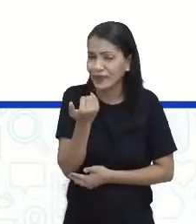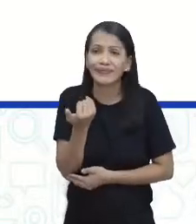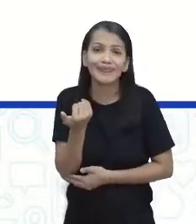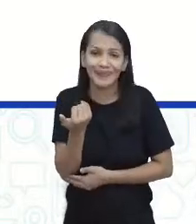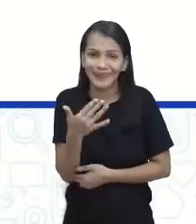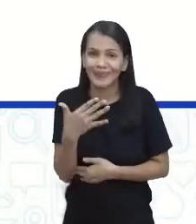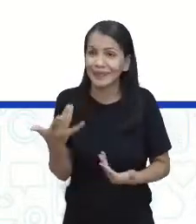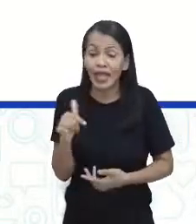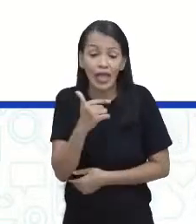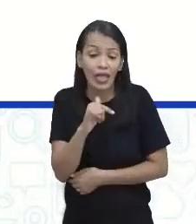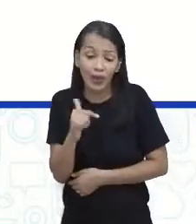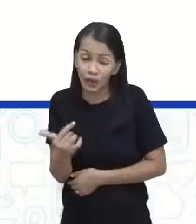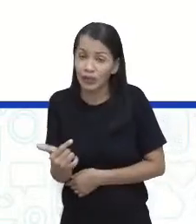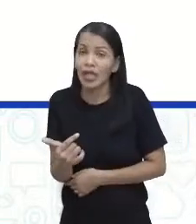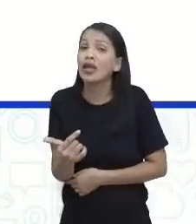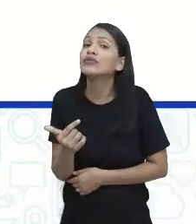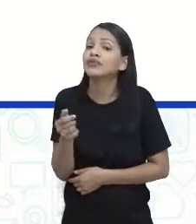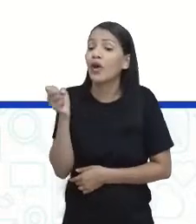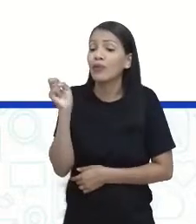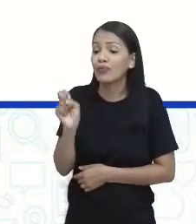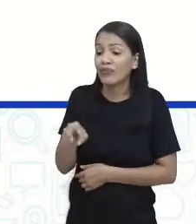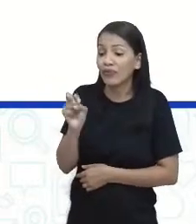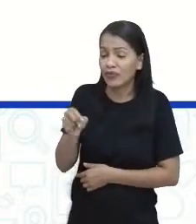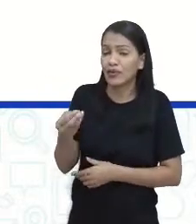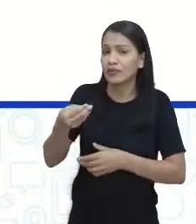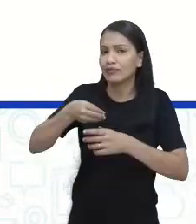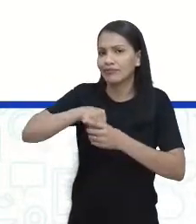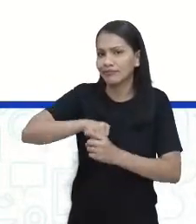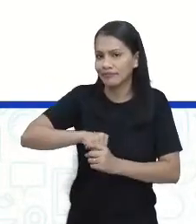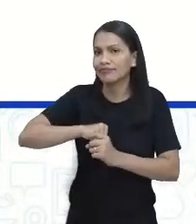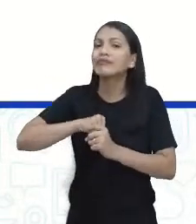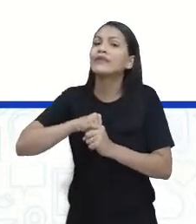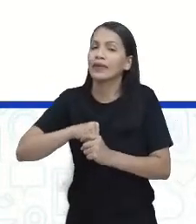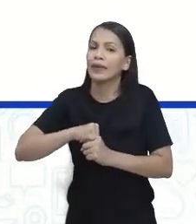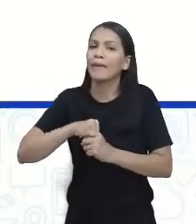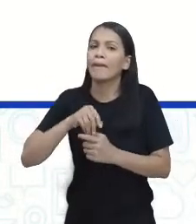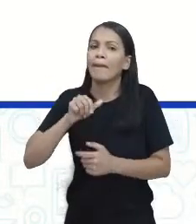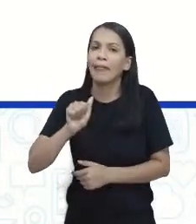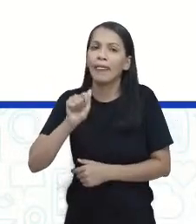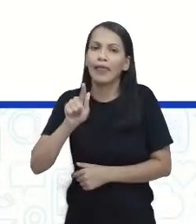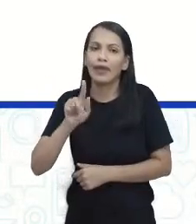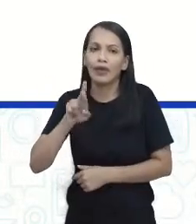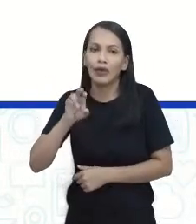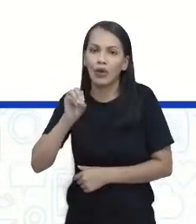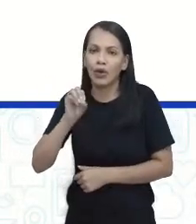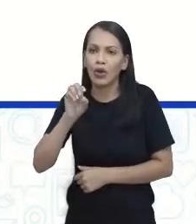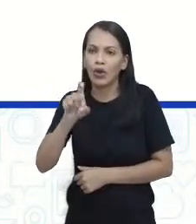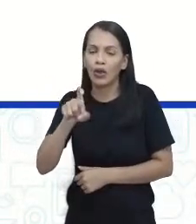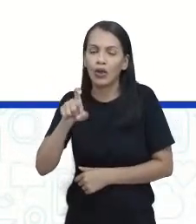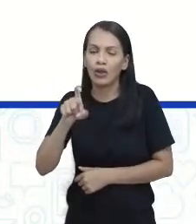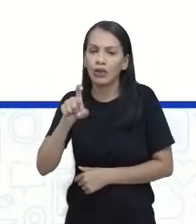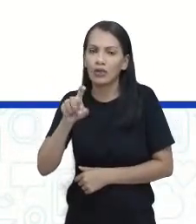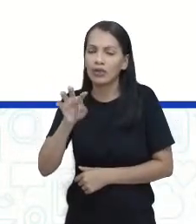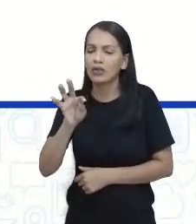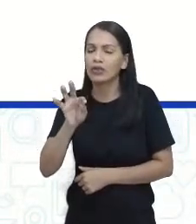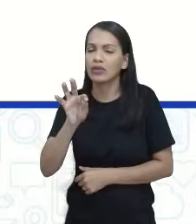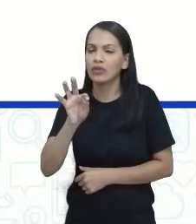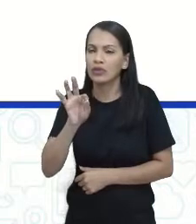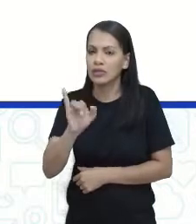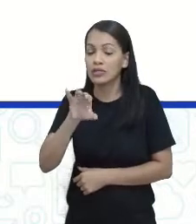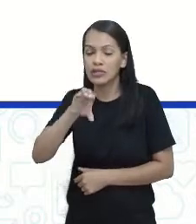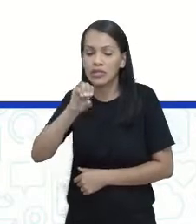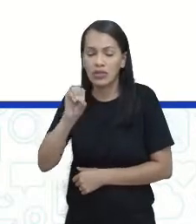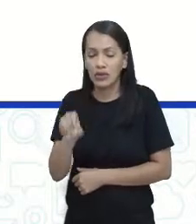não utiliza agrotóxico. O agrotóxico é péssimo aí para a natureza, né? E a gente já tem muito